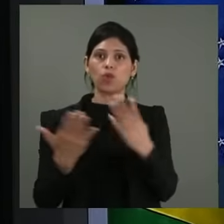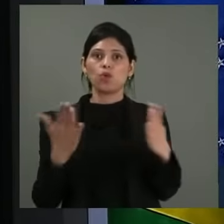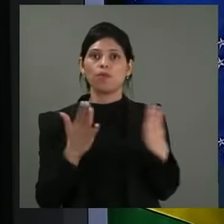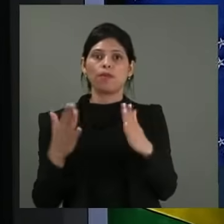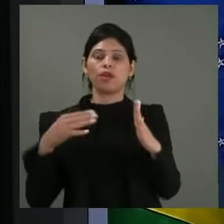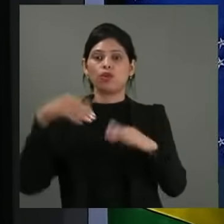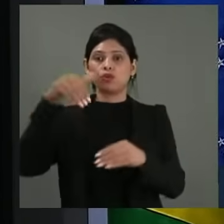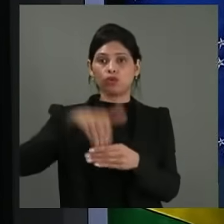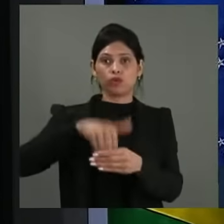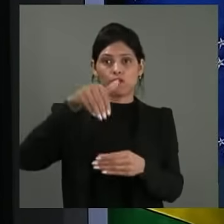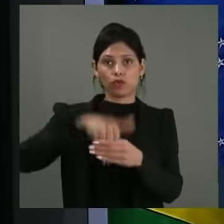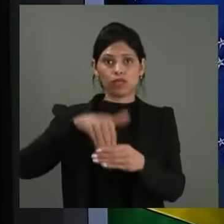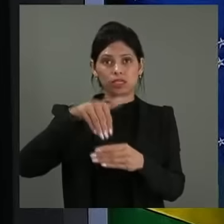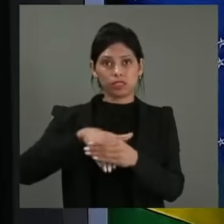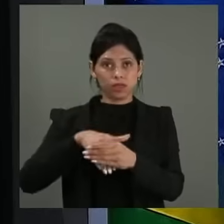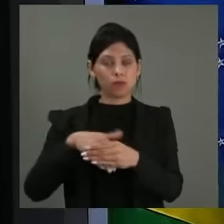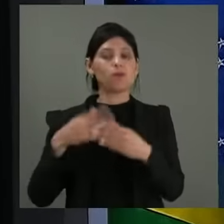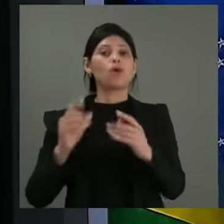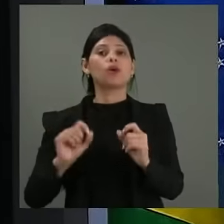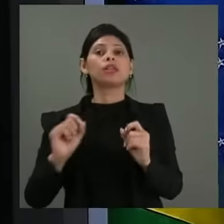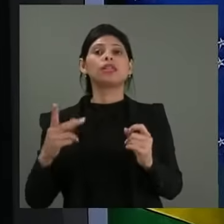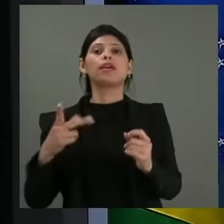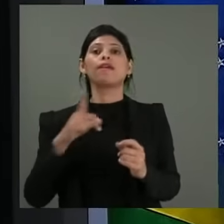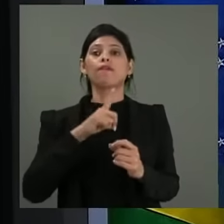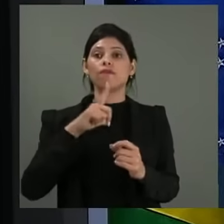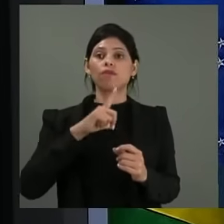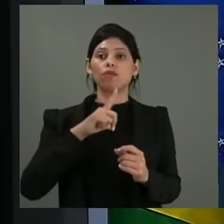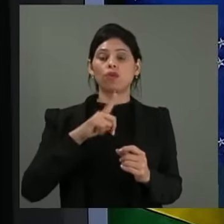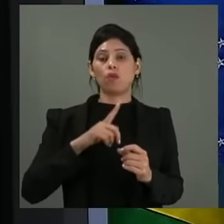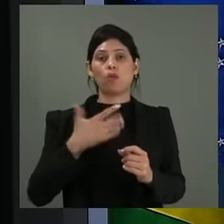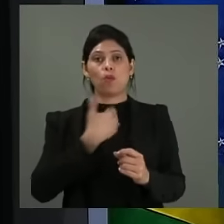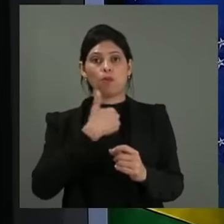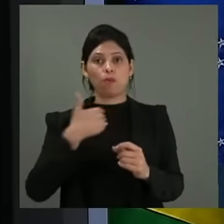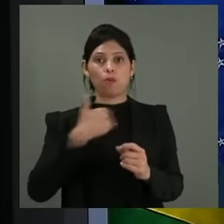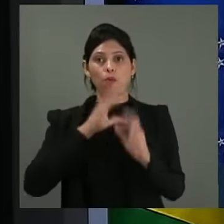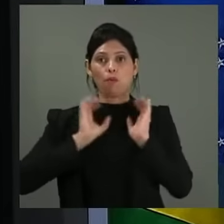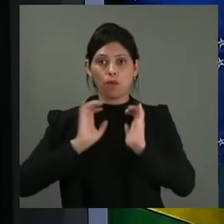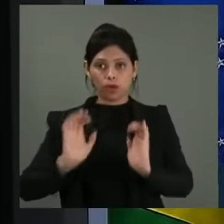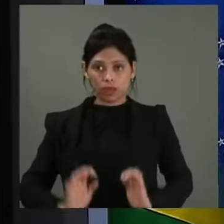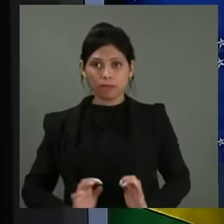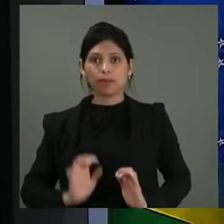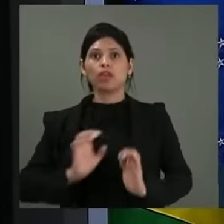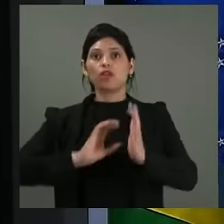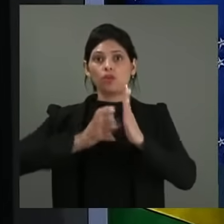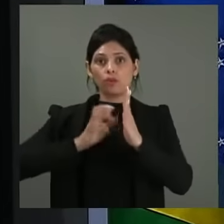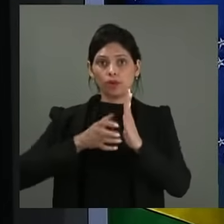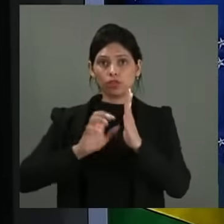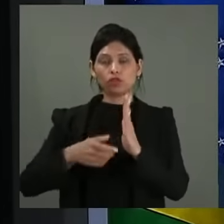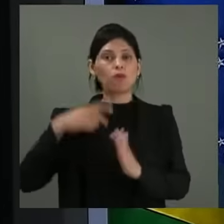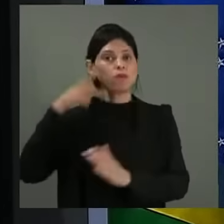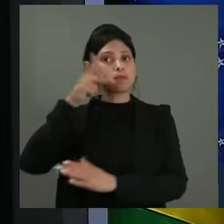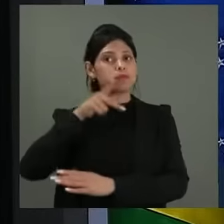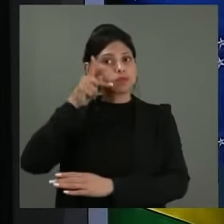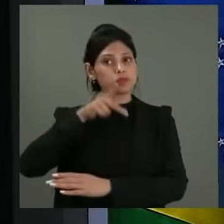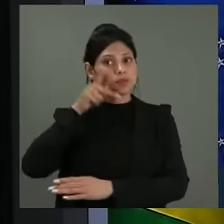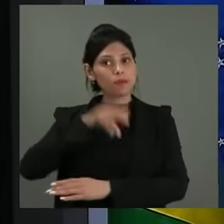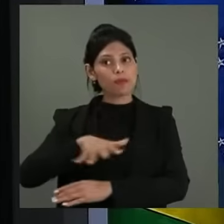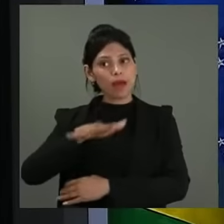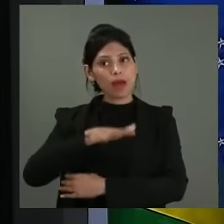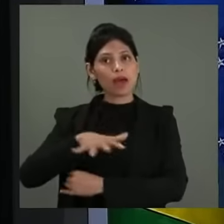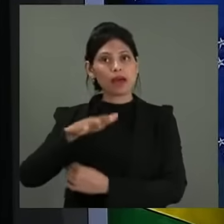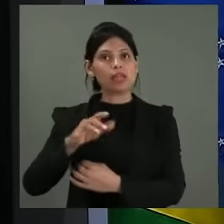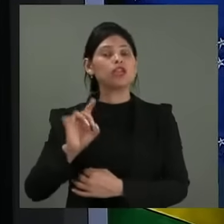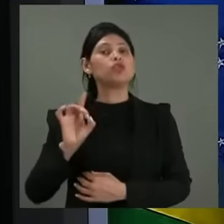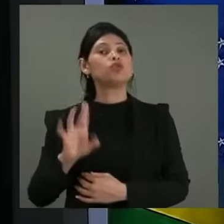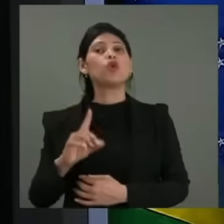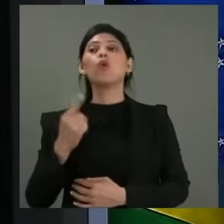comportou como um verdadeiro partido político, beneficiando explicitamente um lado ideológico,